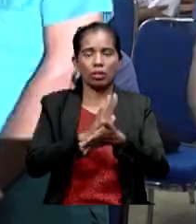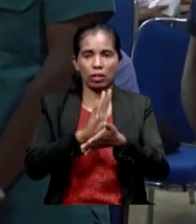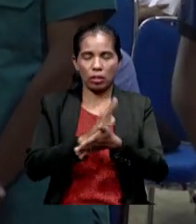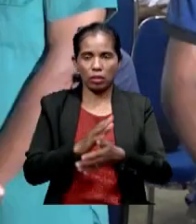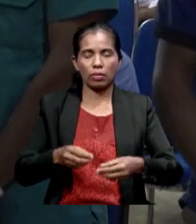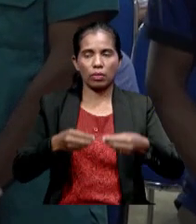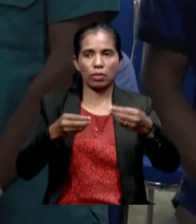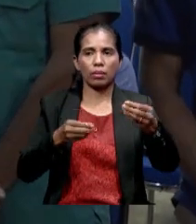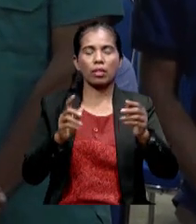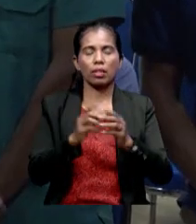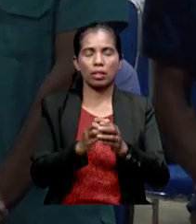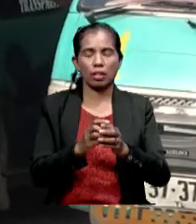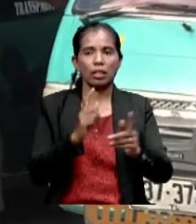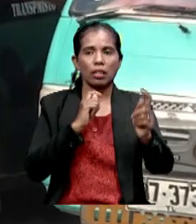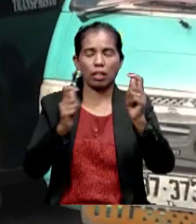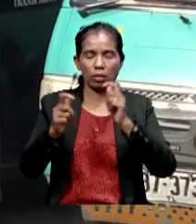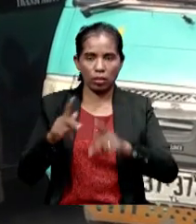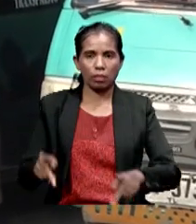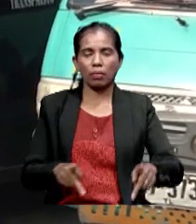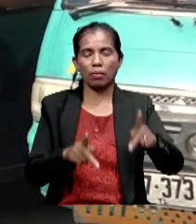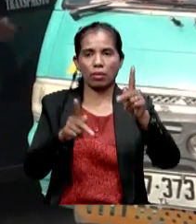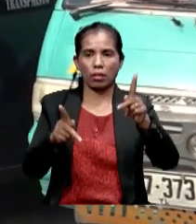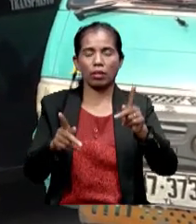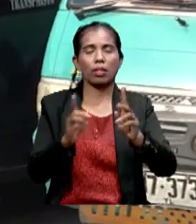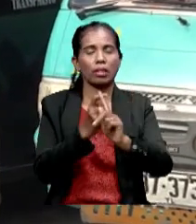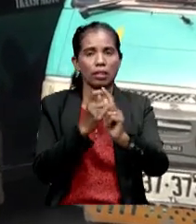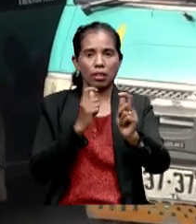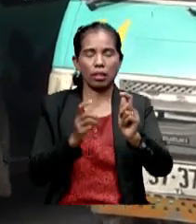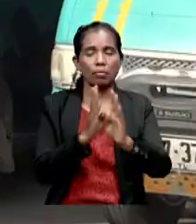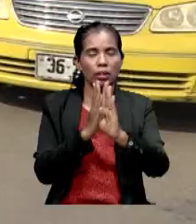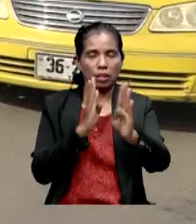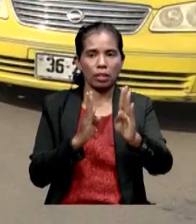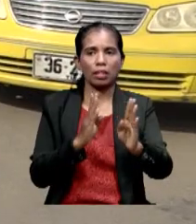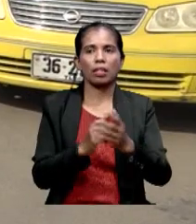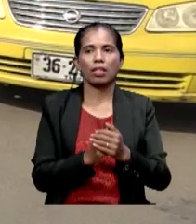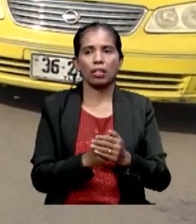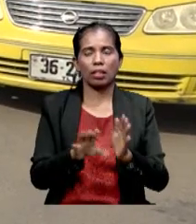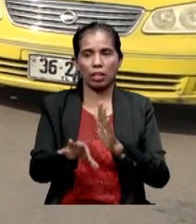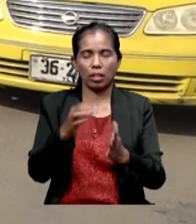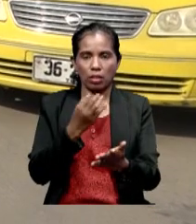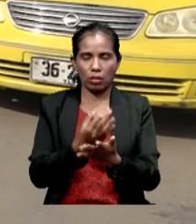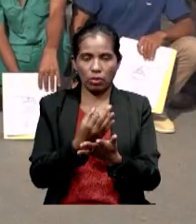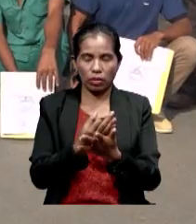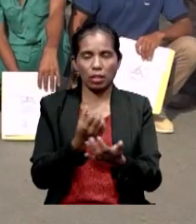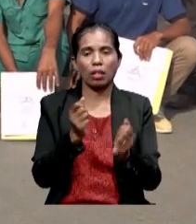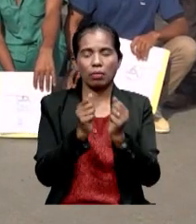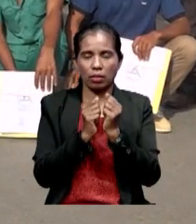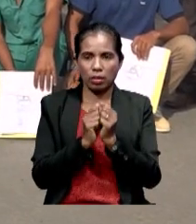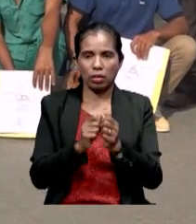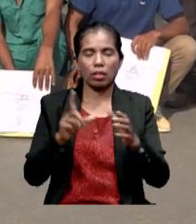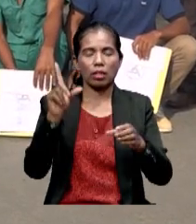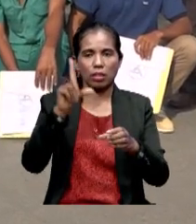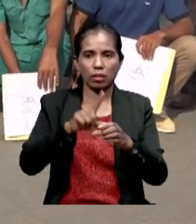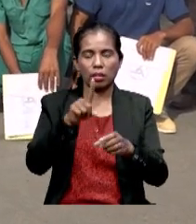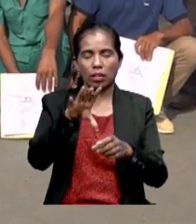Sira, transporte rodoviário público e a território nacional Catac, cada transporte retém subsídio combustível litro ato Sira